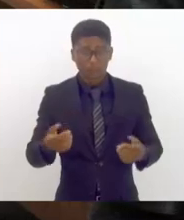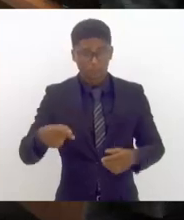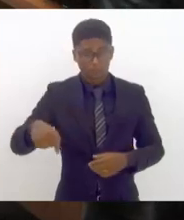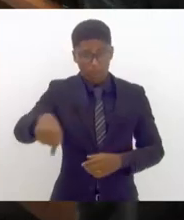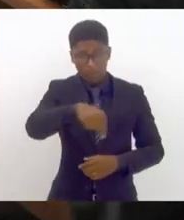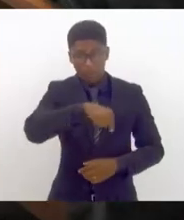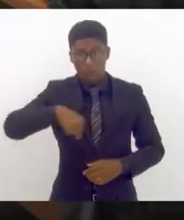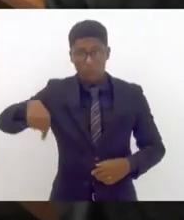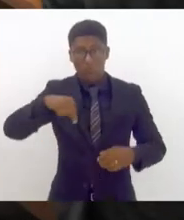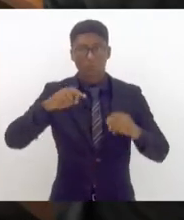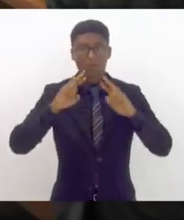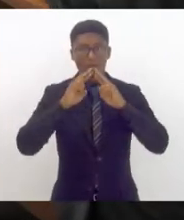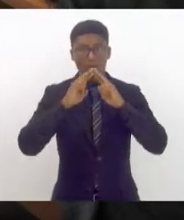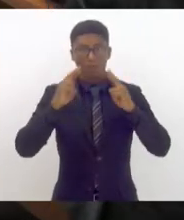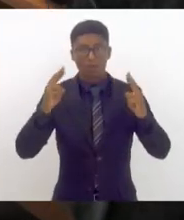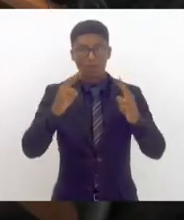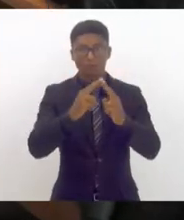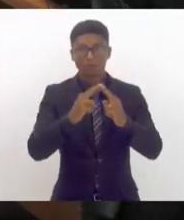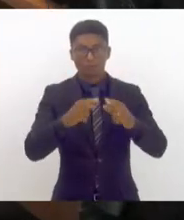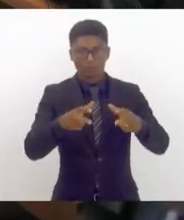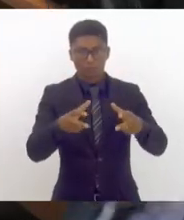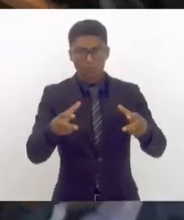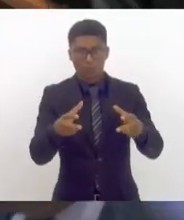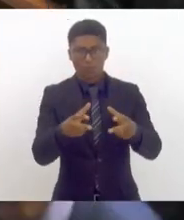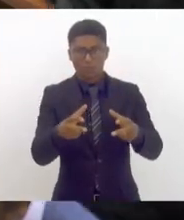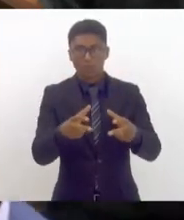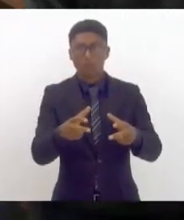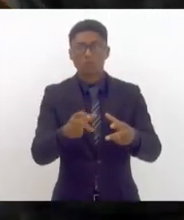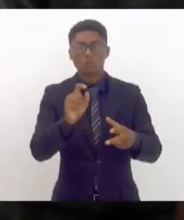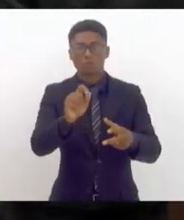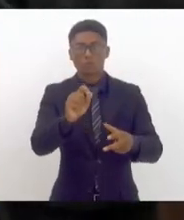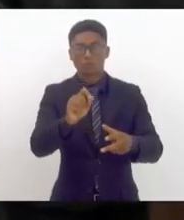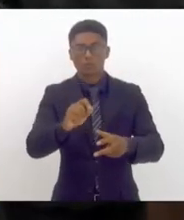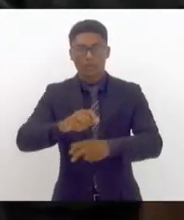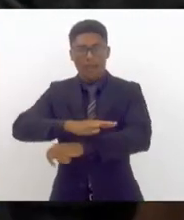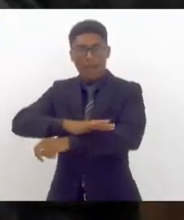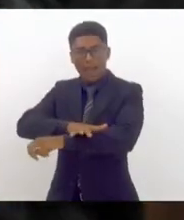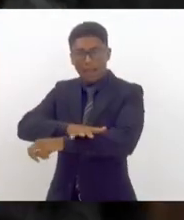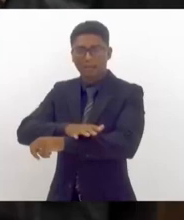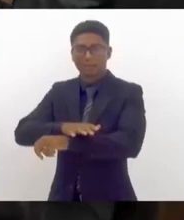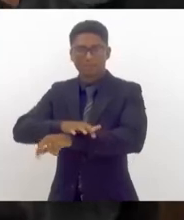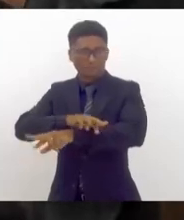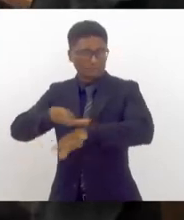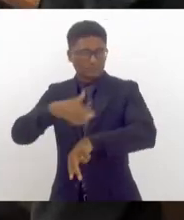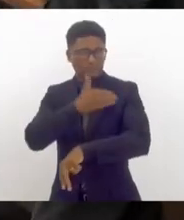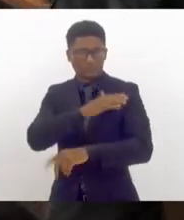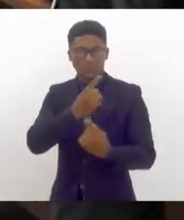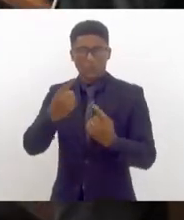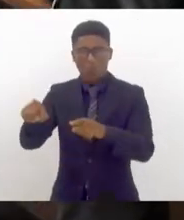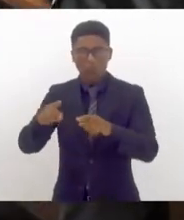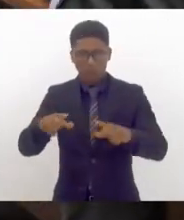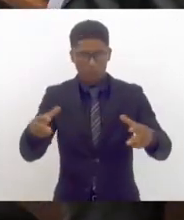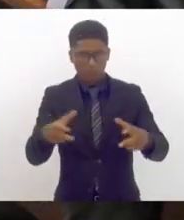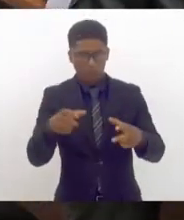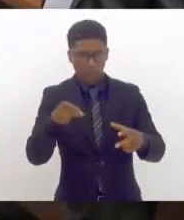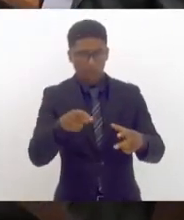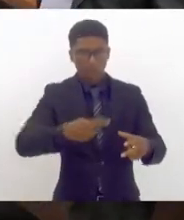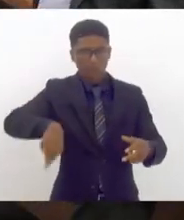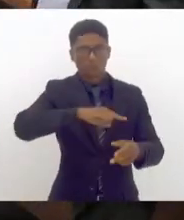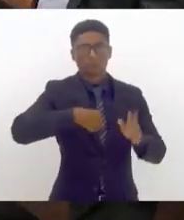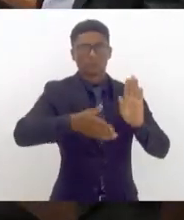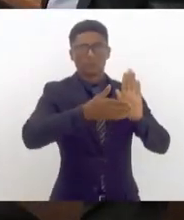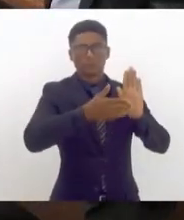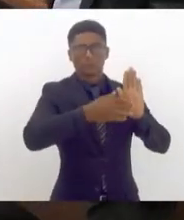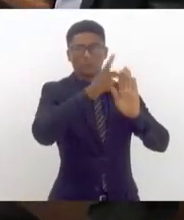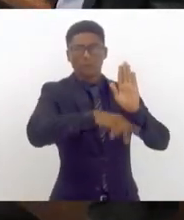a Intolerância e o Racismo, que presidi por alguns anos, nós propusemos esse projeto de lei coletivo